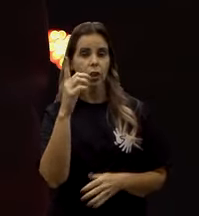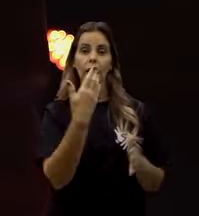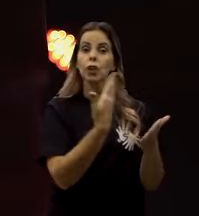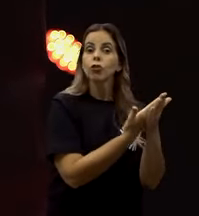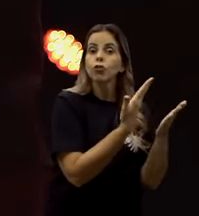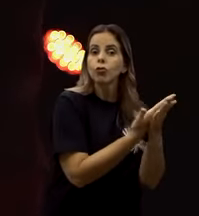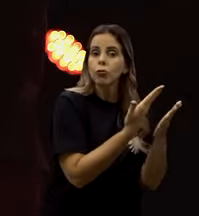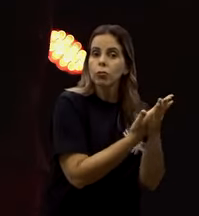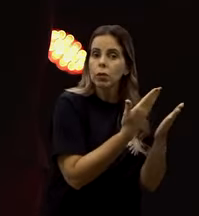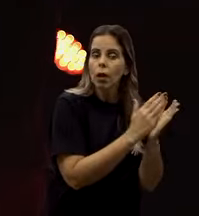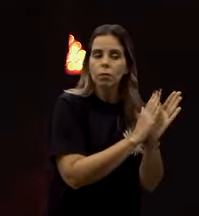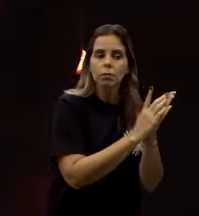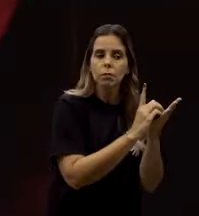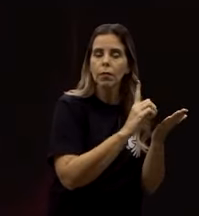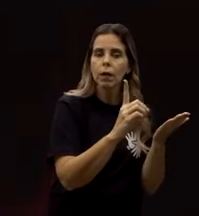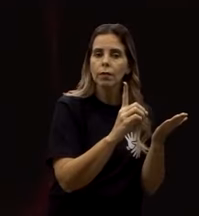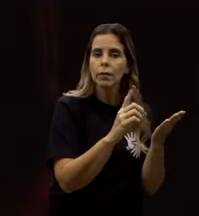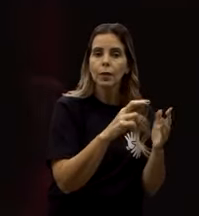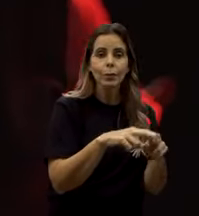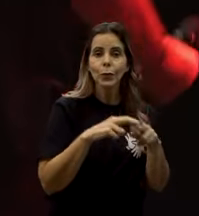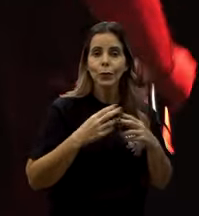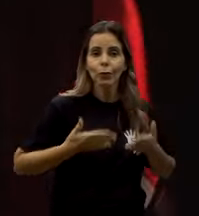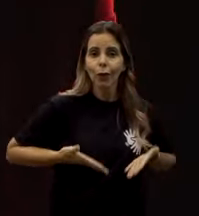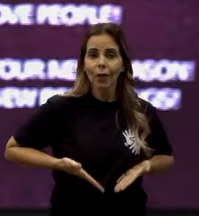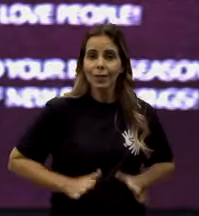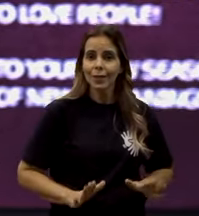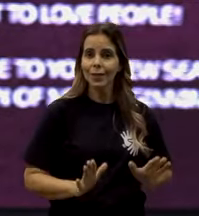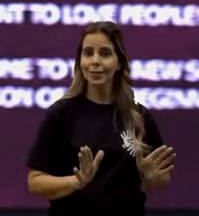sabe o que que é eu nasci para isso